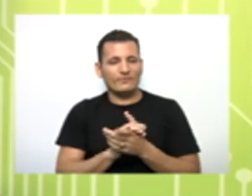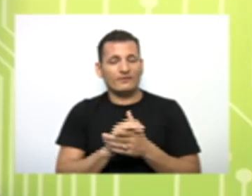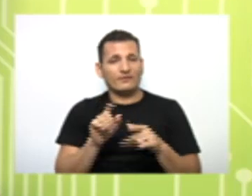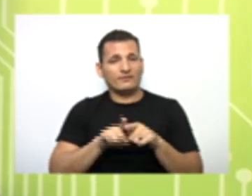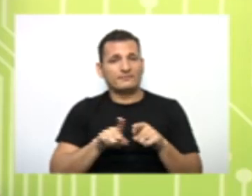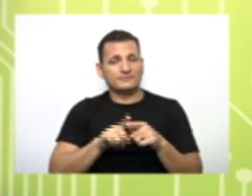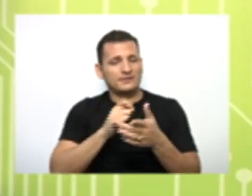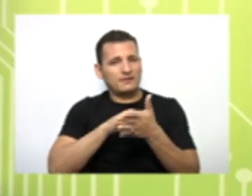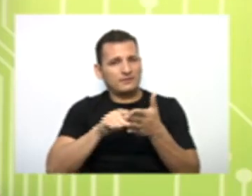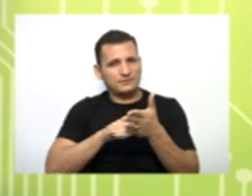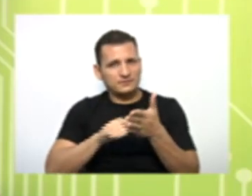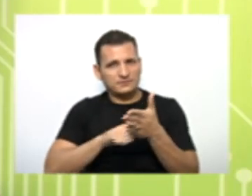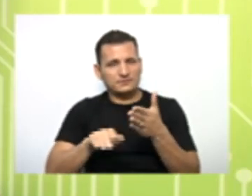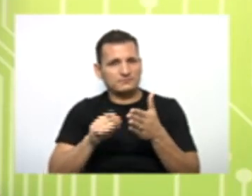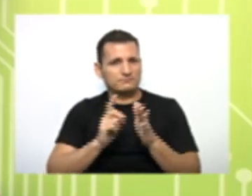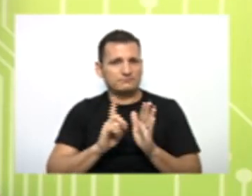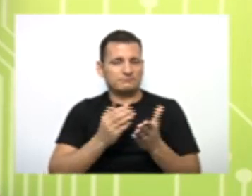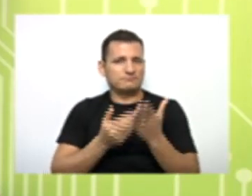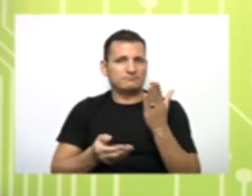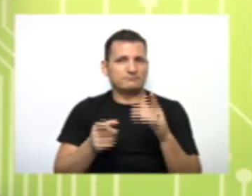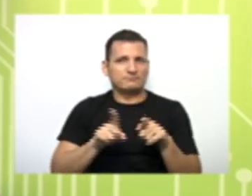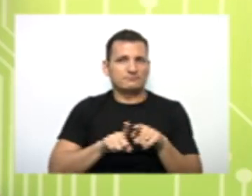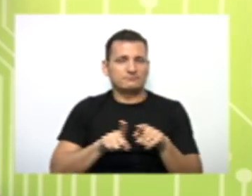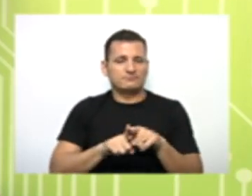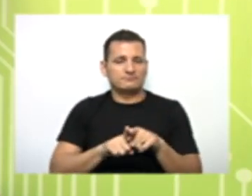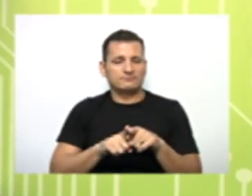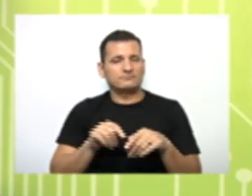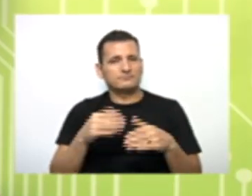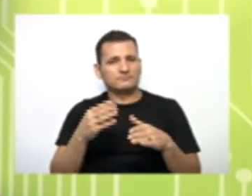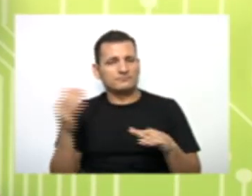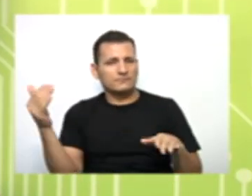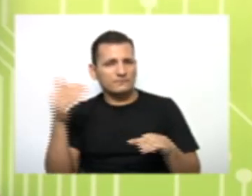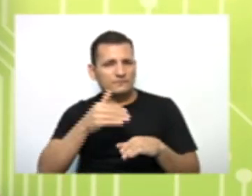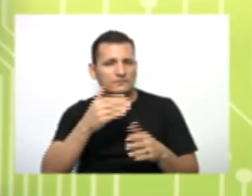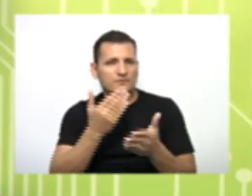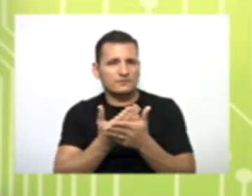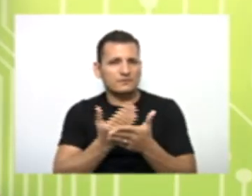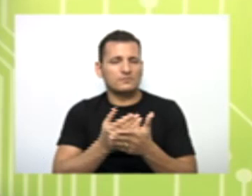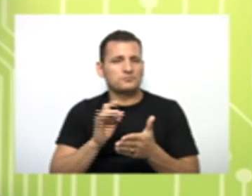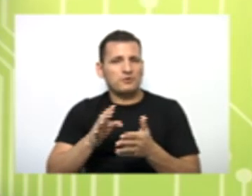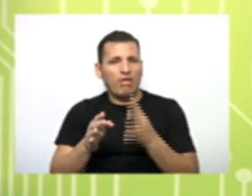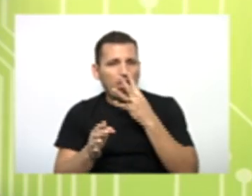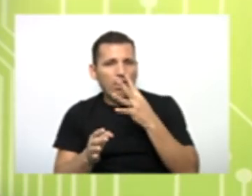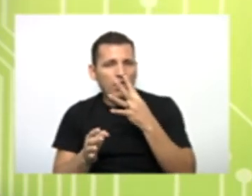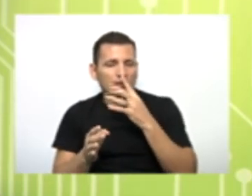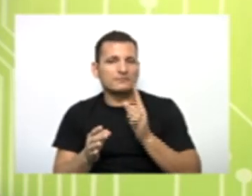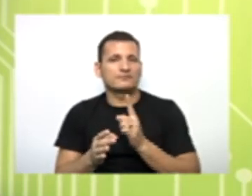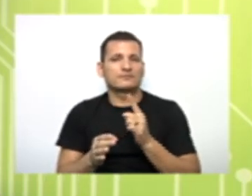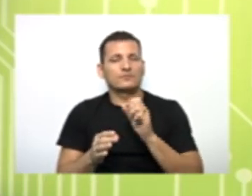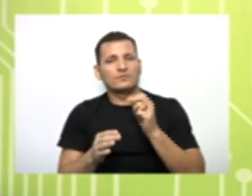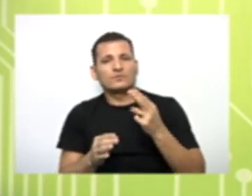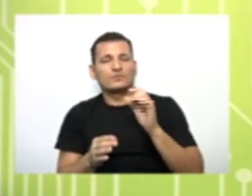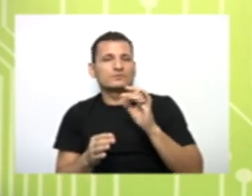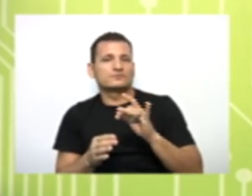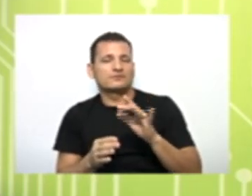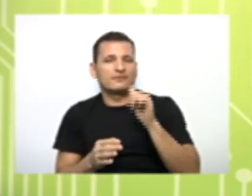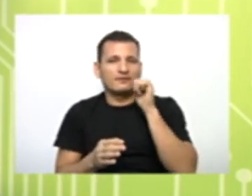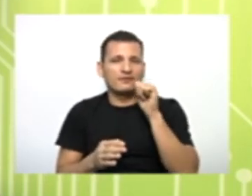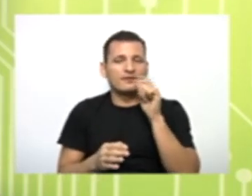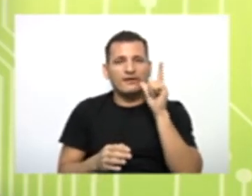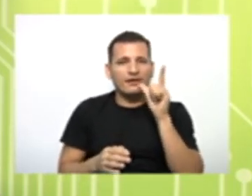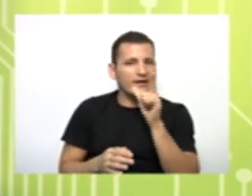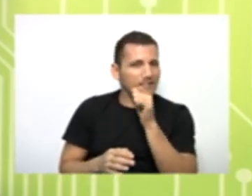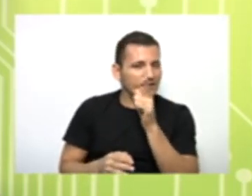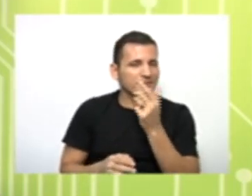as anotações de vocês também, tá bom? Então, não venham para a aula só para assistir ou só para comer o lanche, que eu